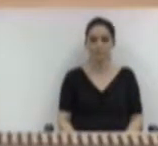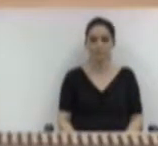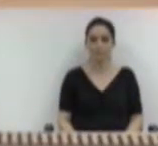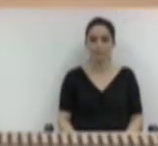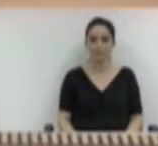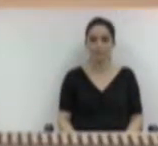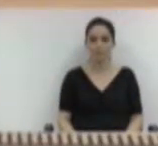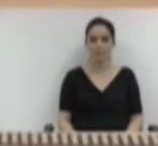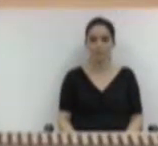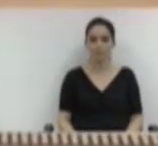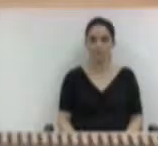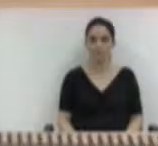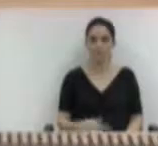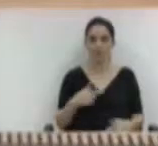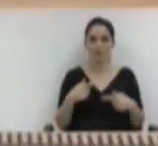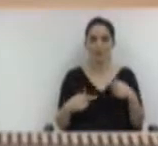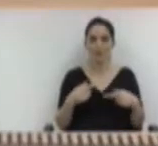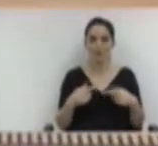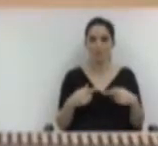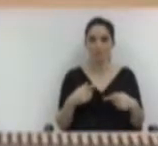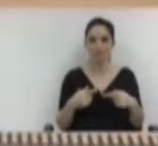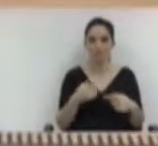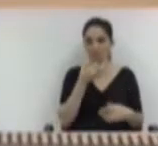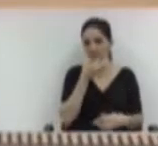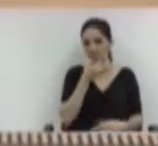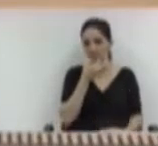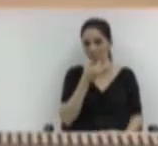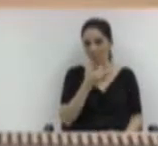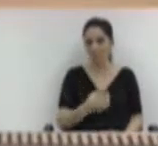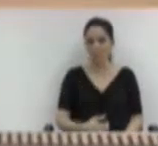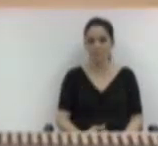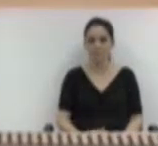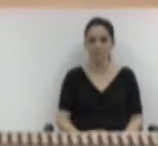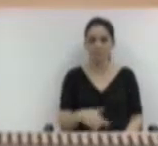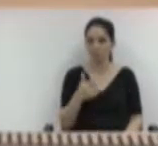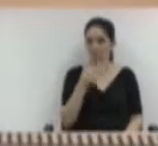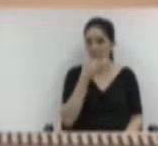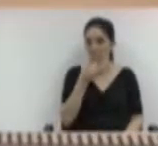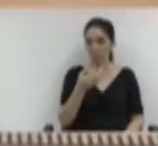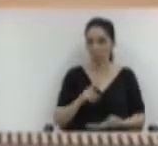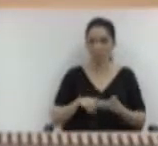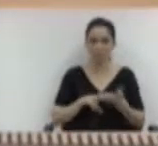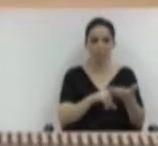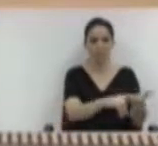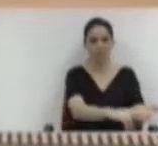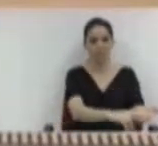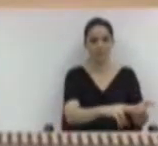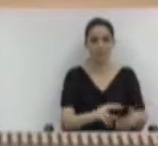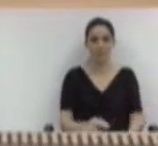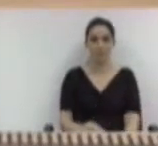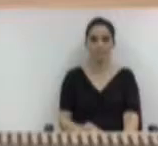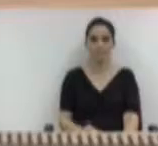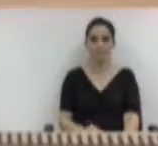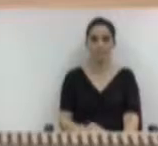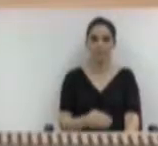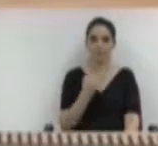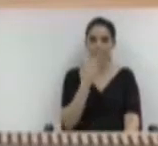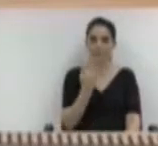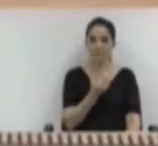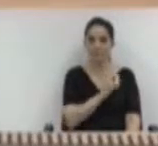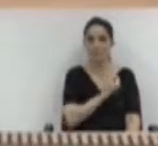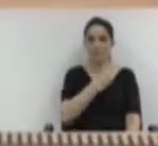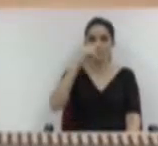Requerimento número 920 está em discussão. Não havendo quem queira, encaminhe-se ao Poder Executivo.